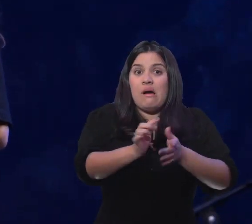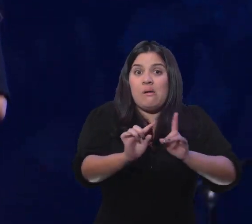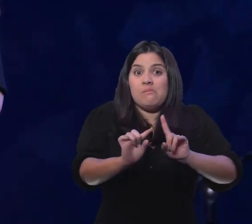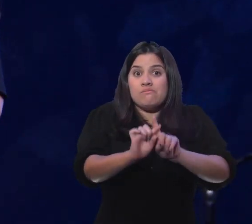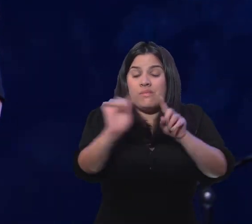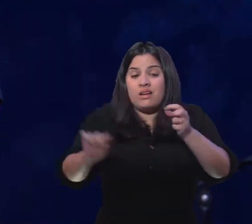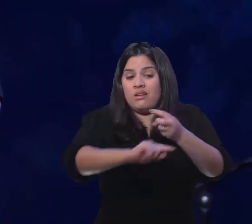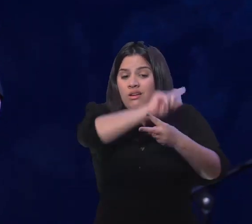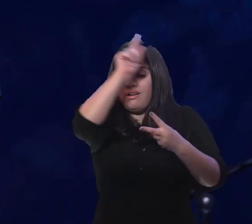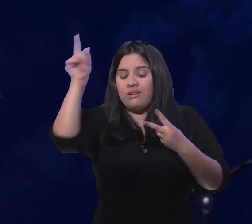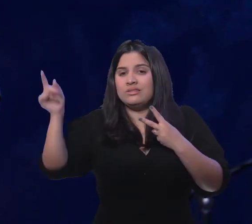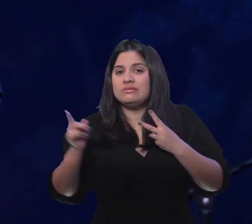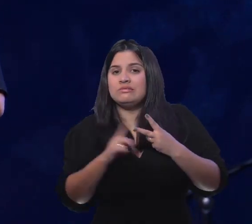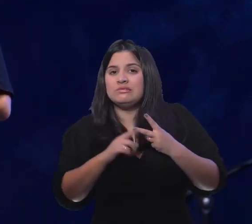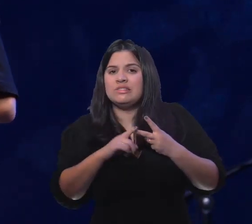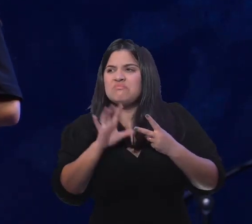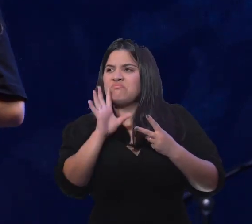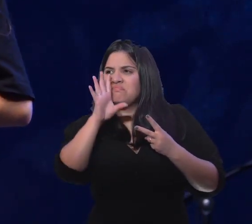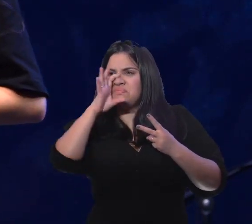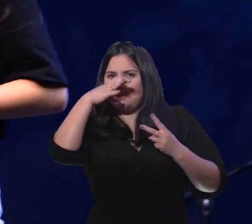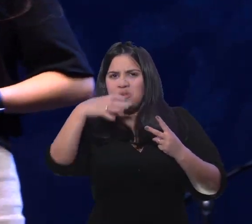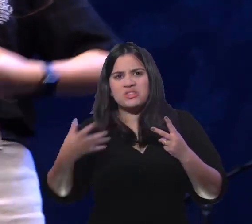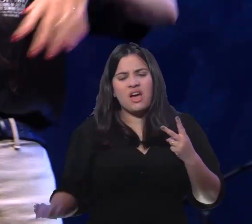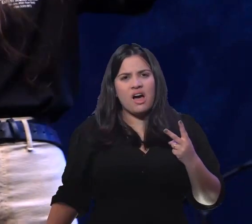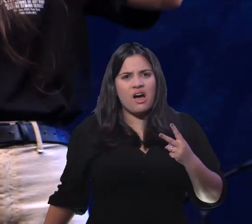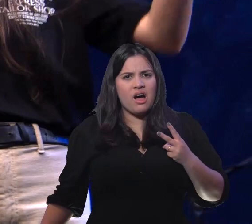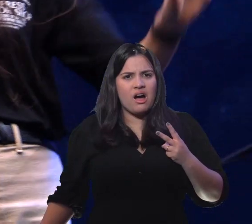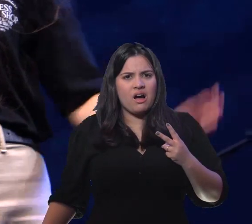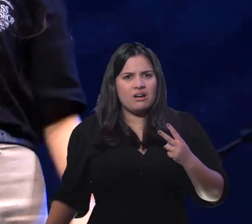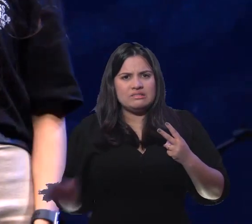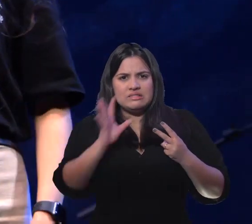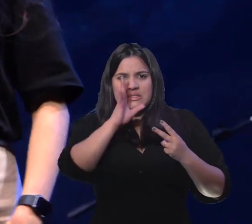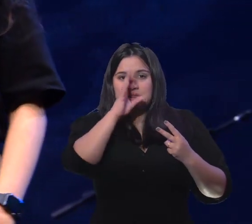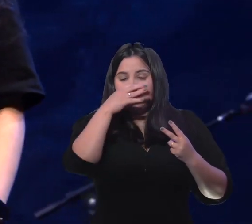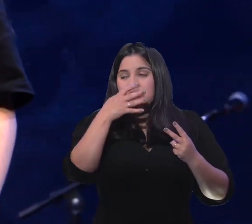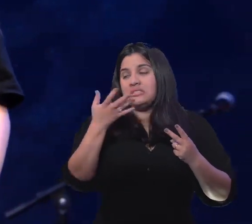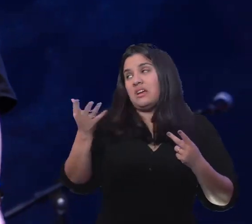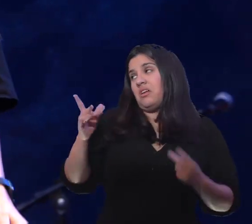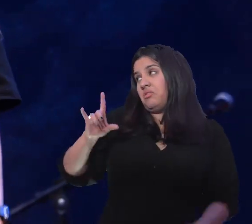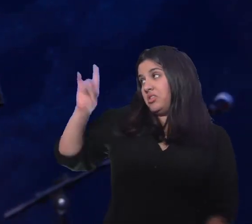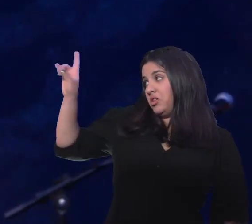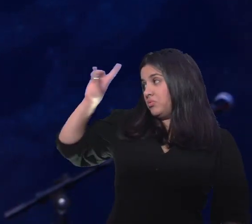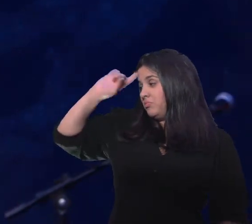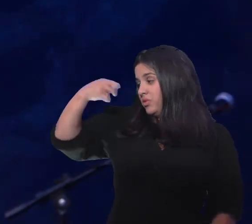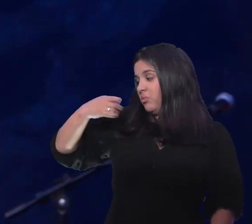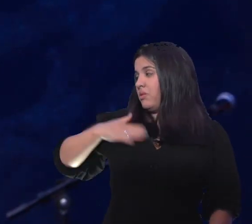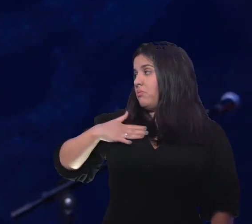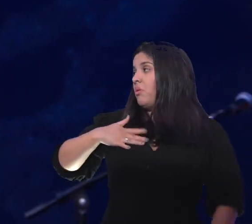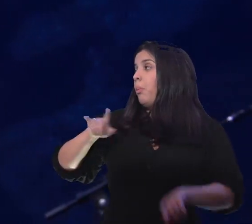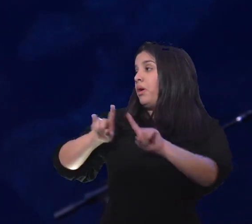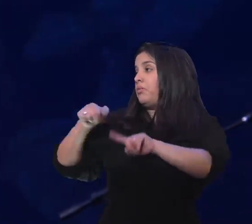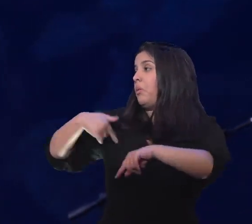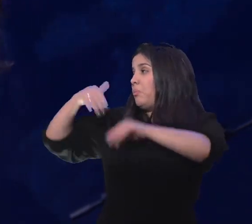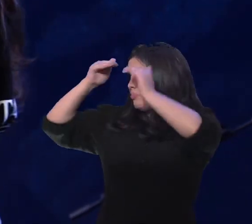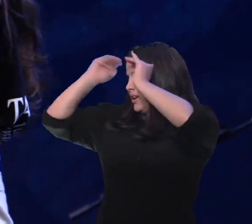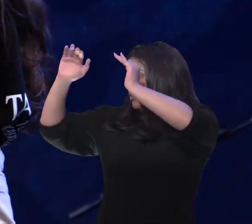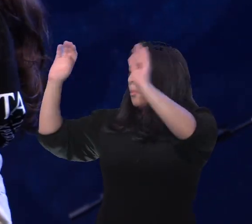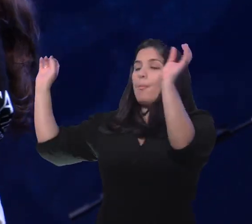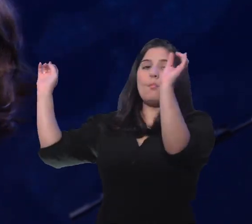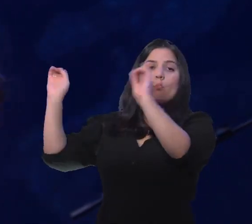rebeldia no seu coração. A rebeldia de achar que Deus mandou, mas eu vou fazer do meu jeito, porque eu sei o que é o